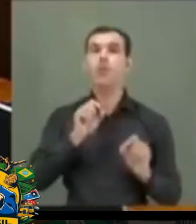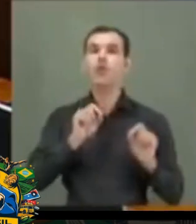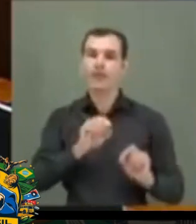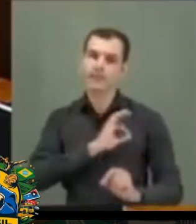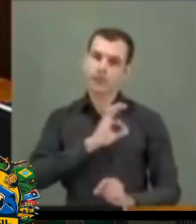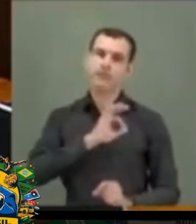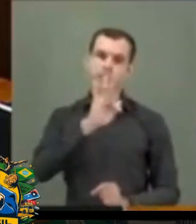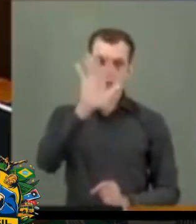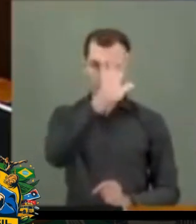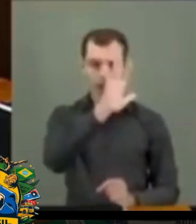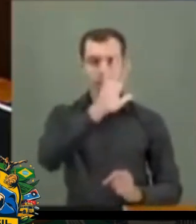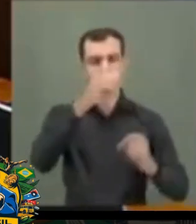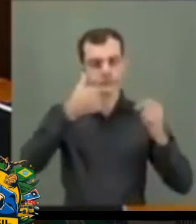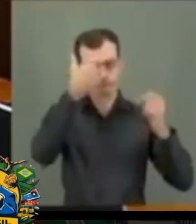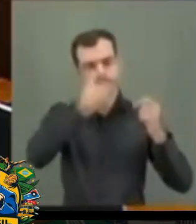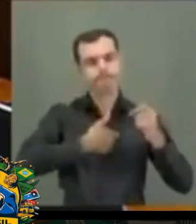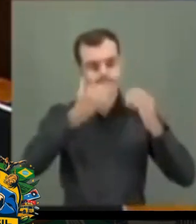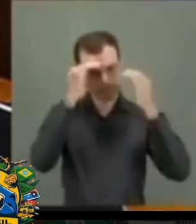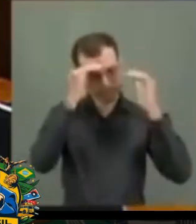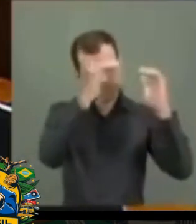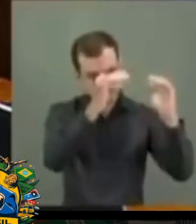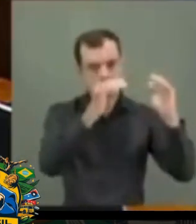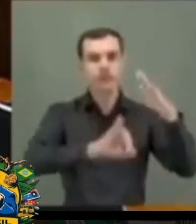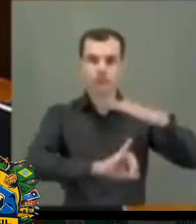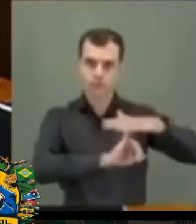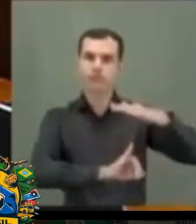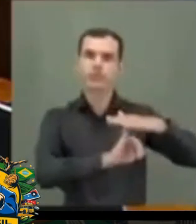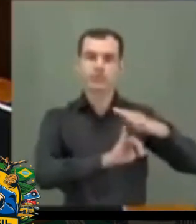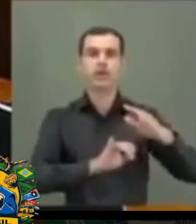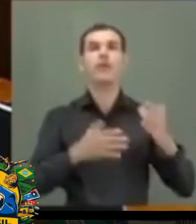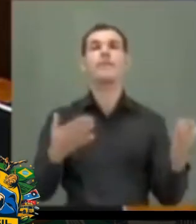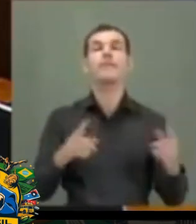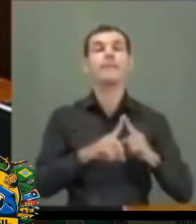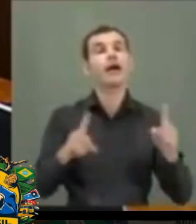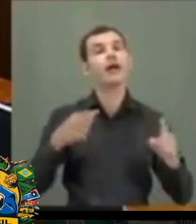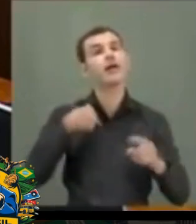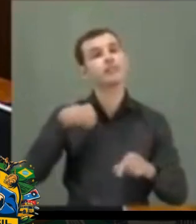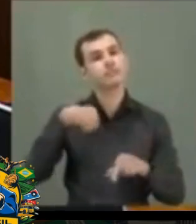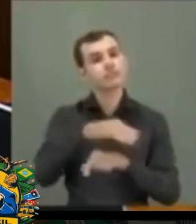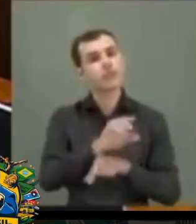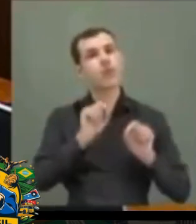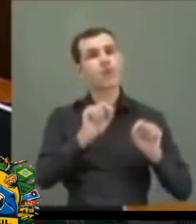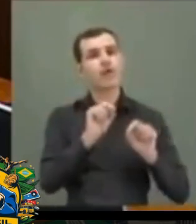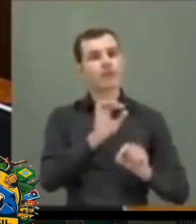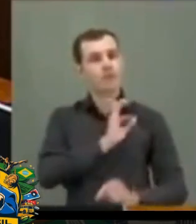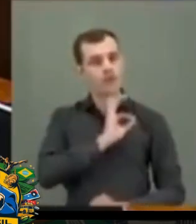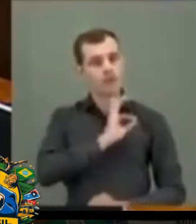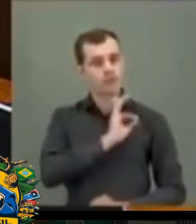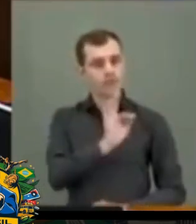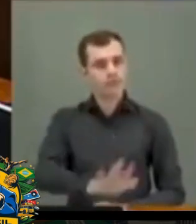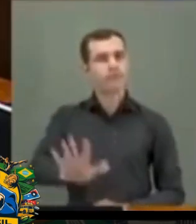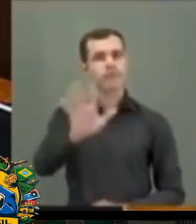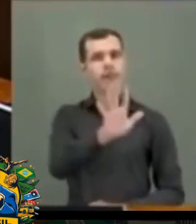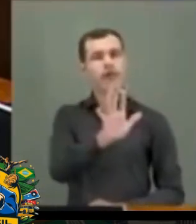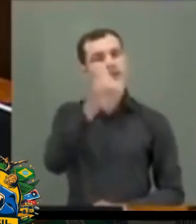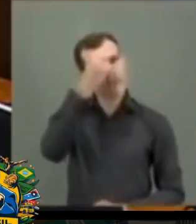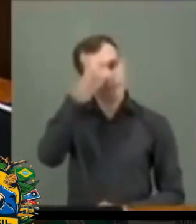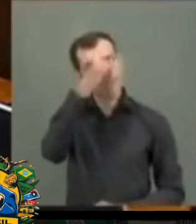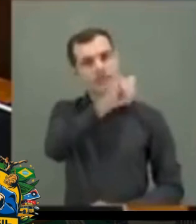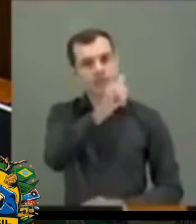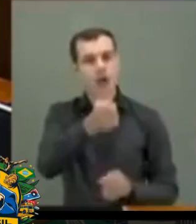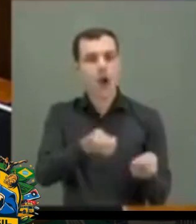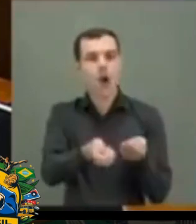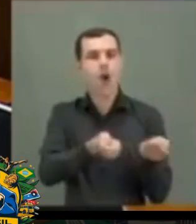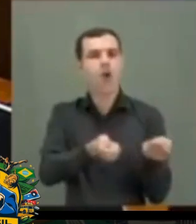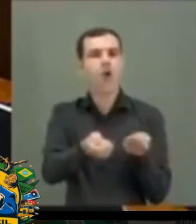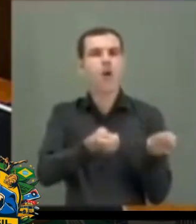respeito, e respeito também a instituição, que a Polícia Federal evitasse fazer esse tipo de controle sobre